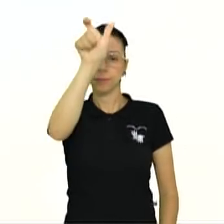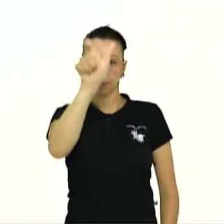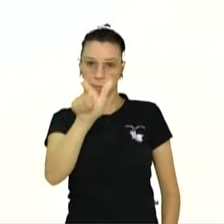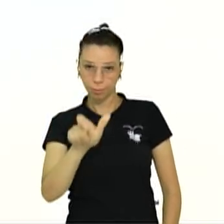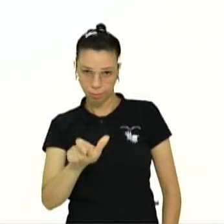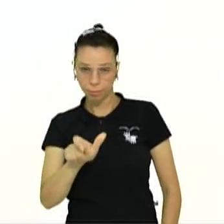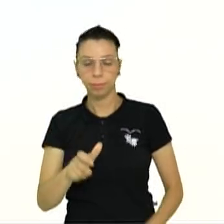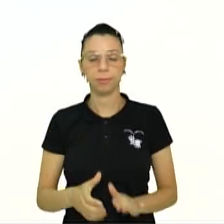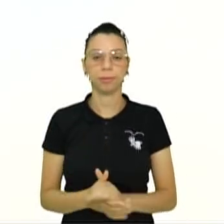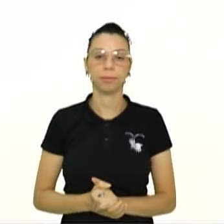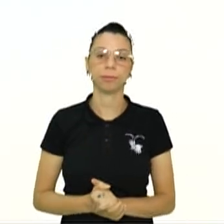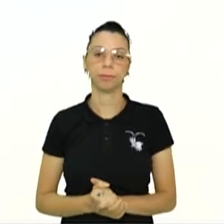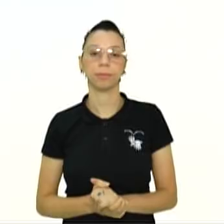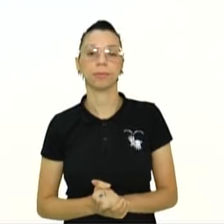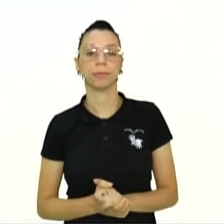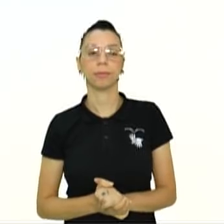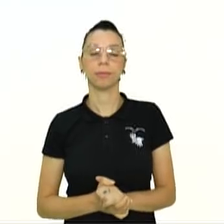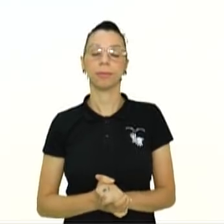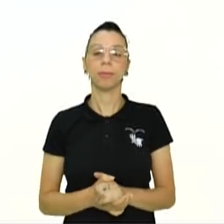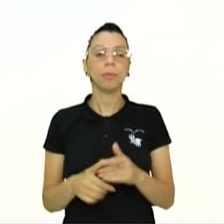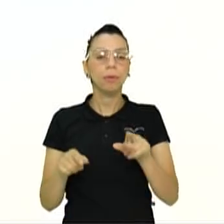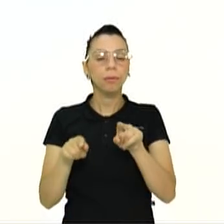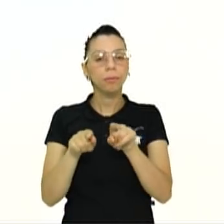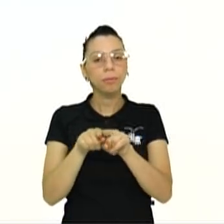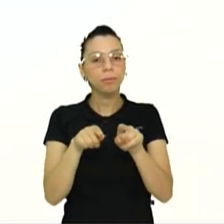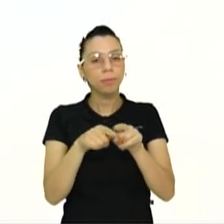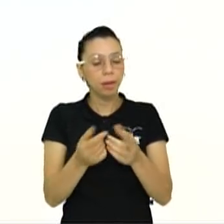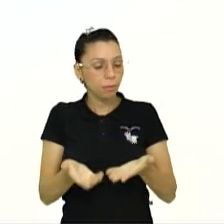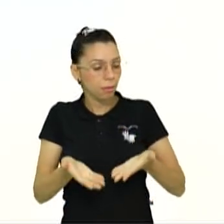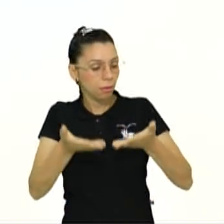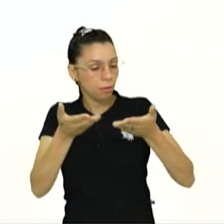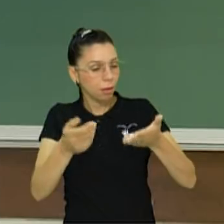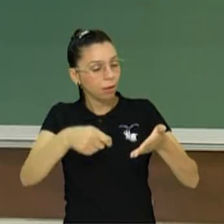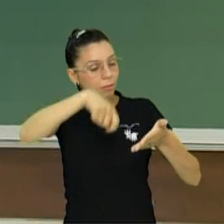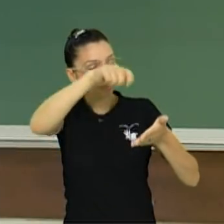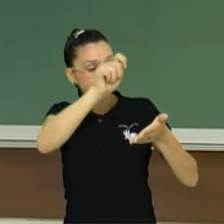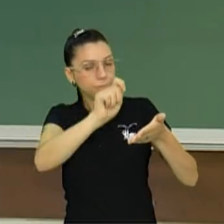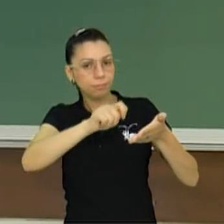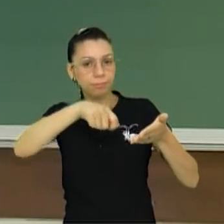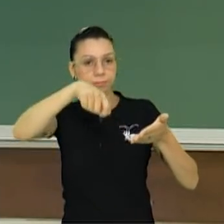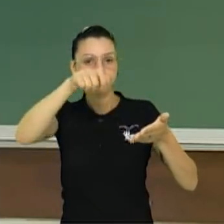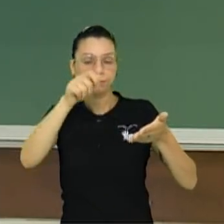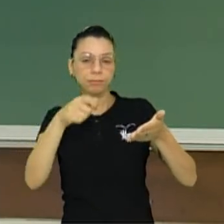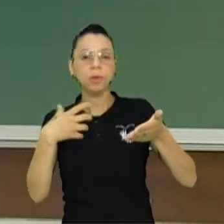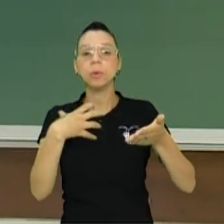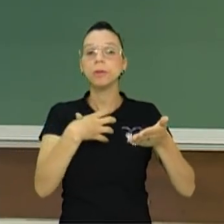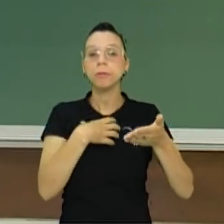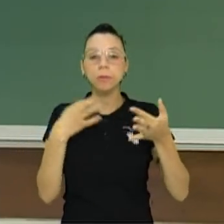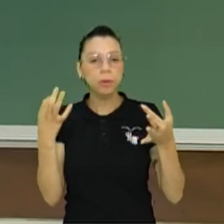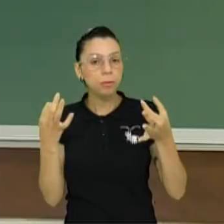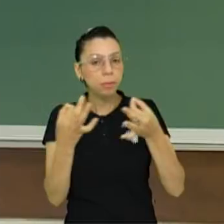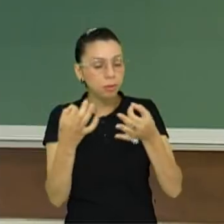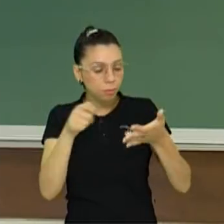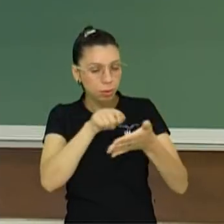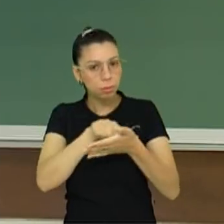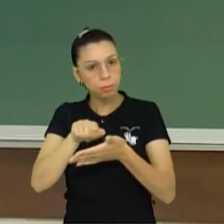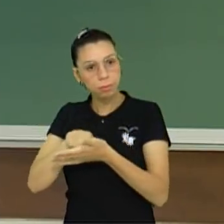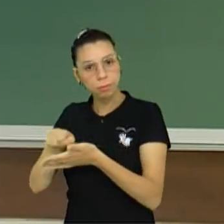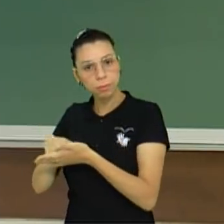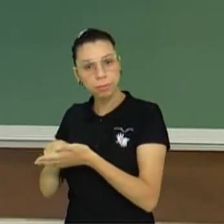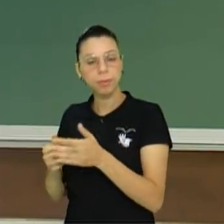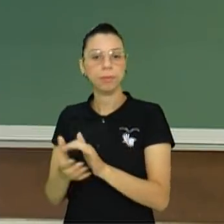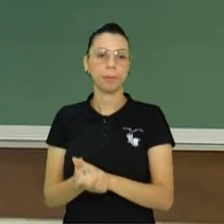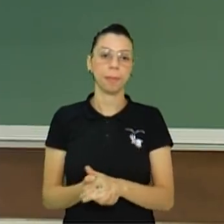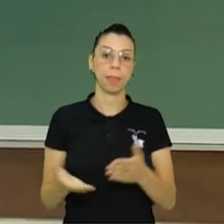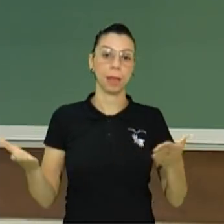vertical, com um leve traçado e acabamento nessa escrita. Agora